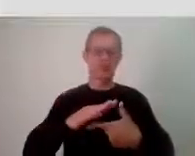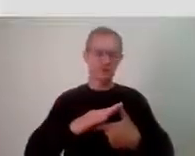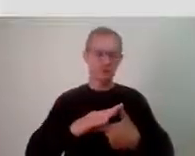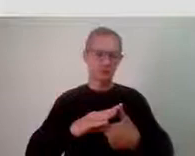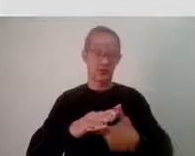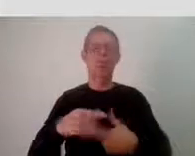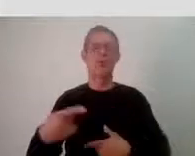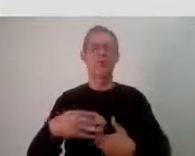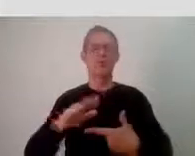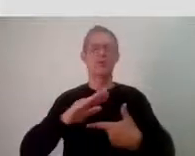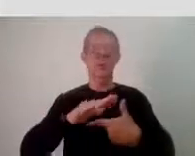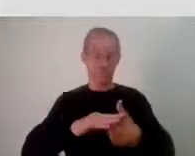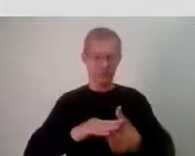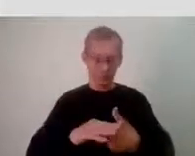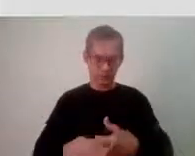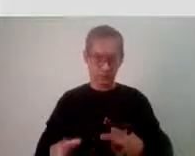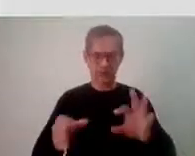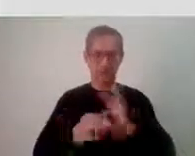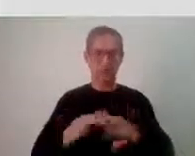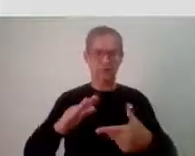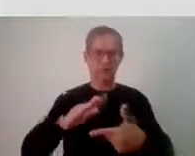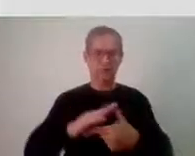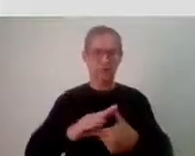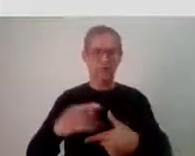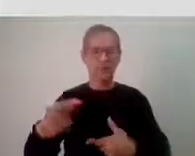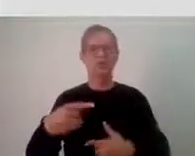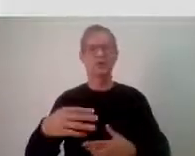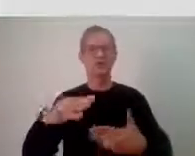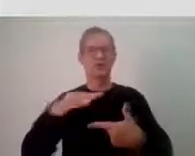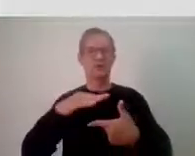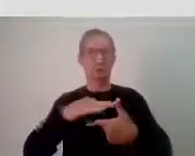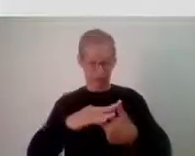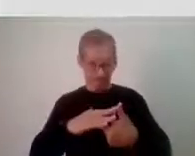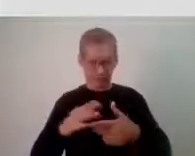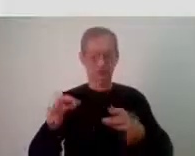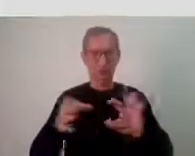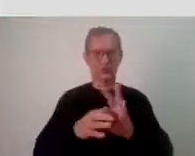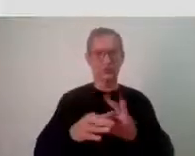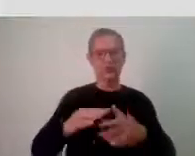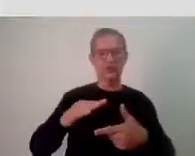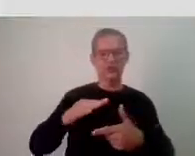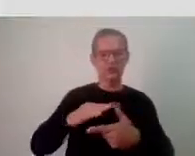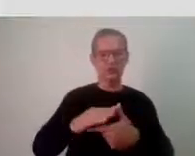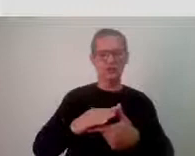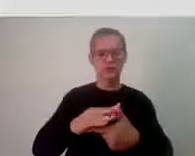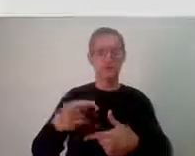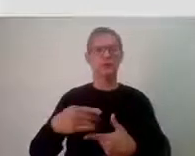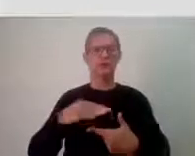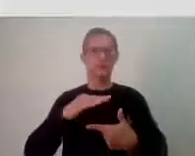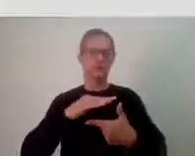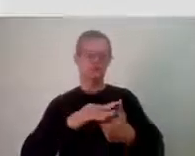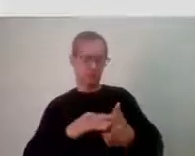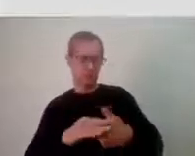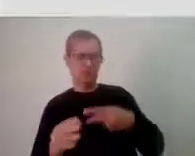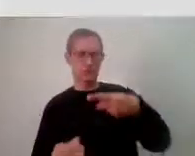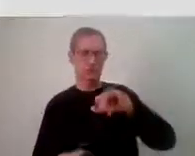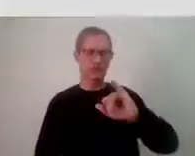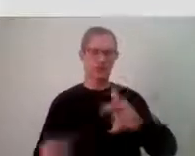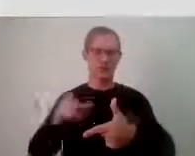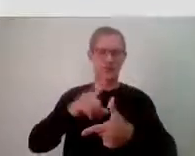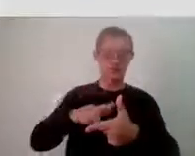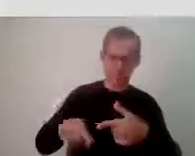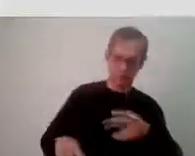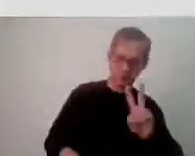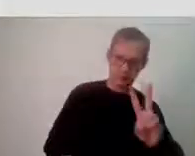cosseno. Integral de seno menos cosseno. Integral de menos cosseno menos seno. De π sobre 2 a π